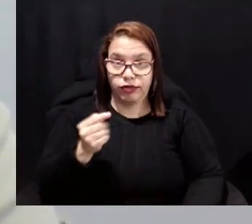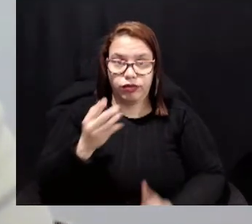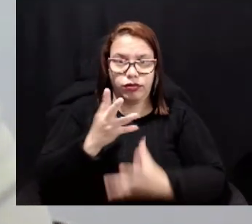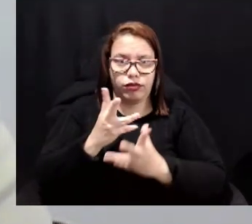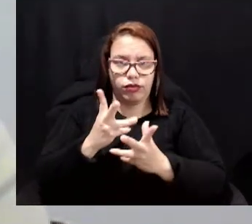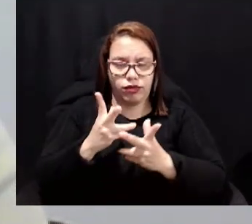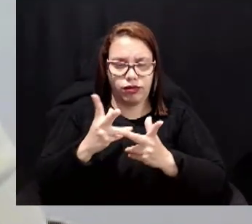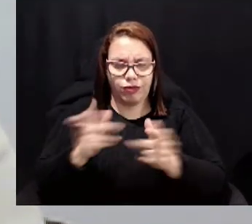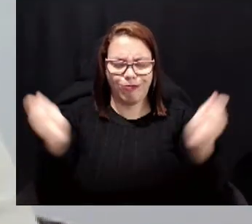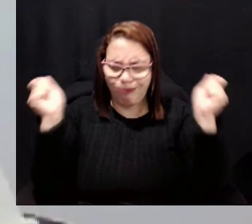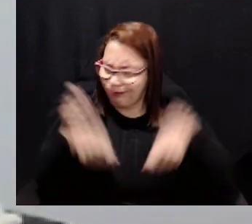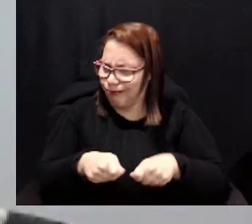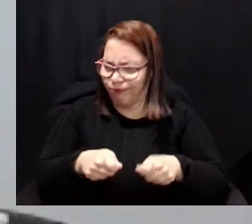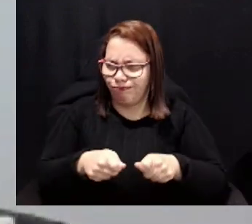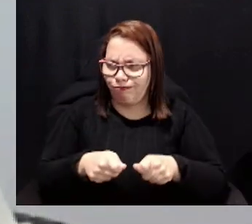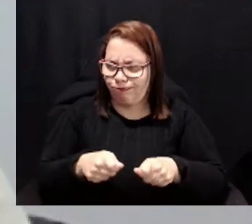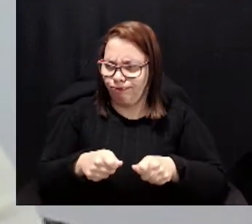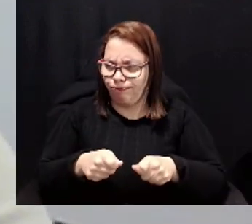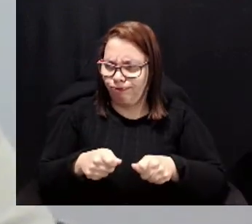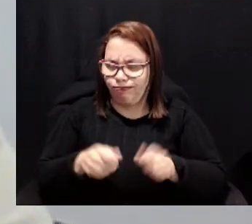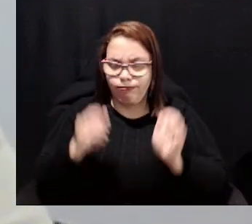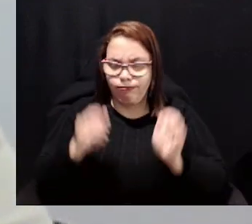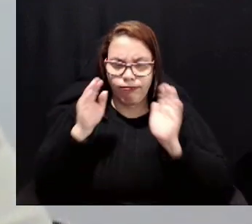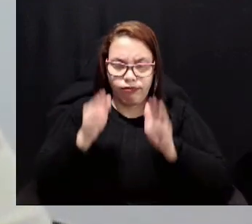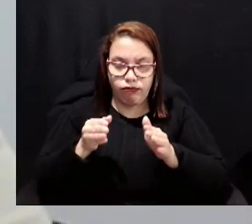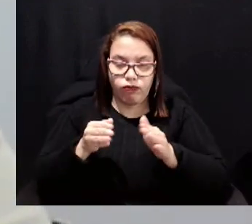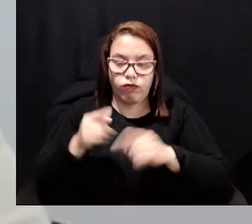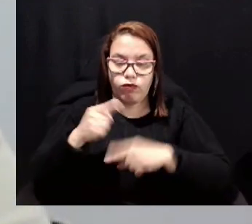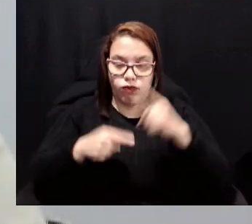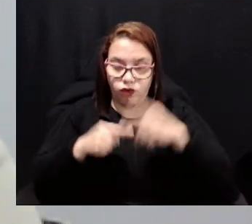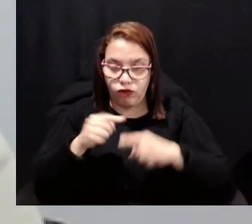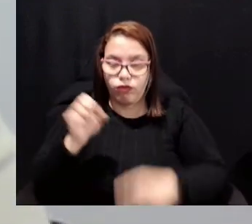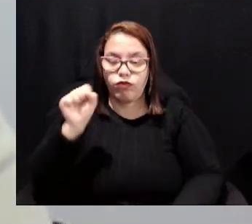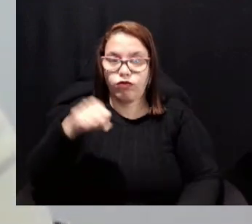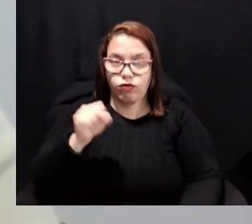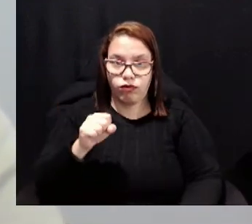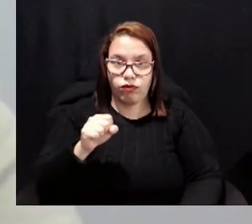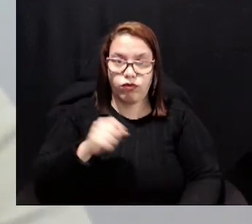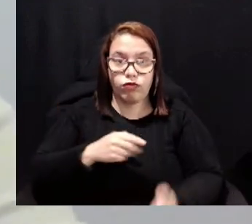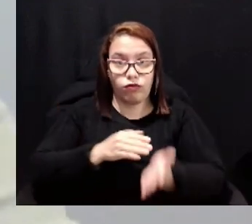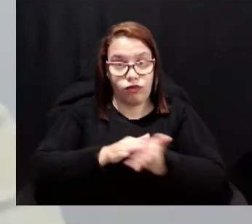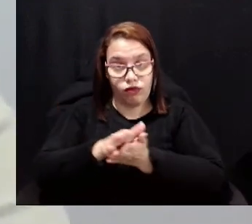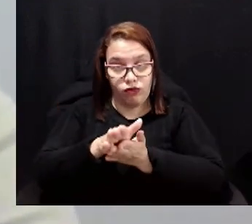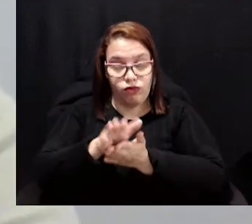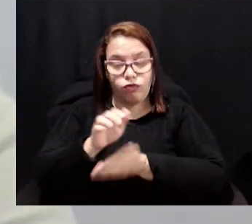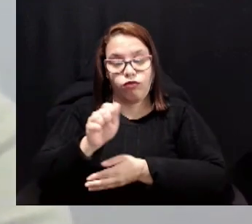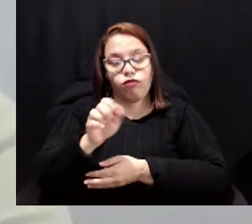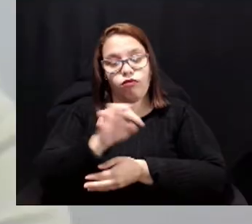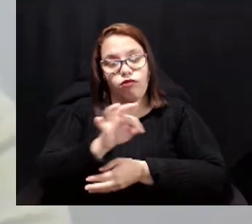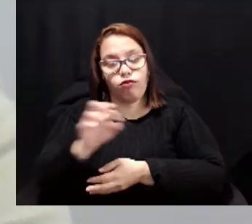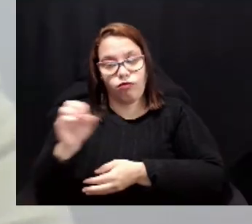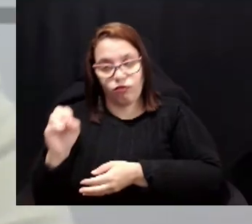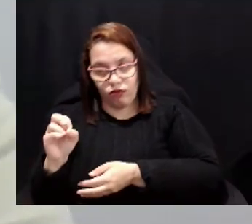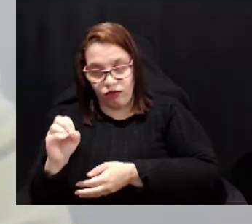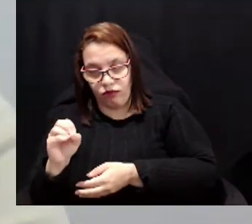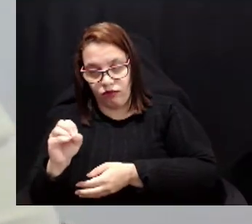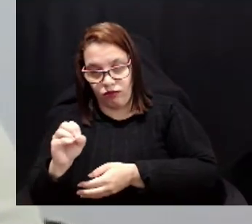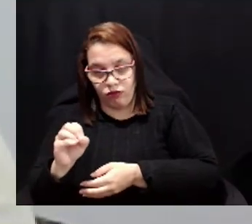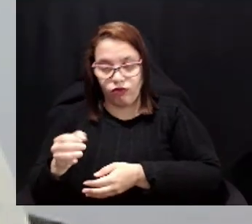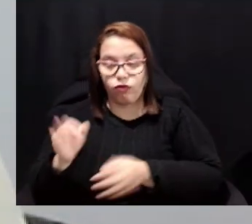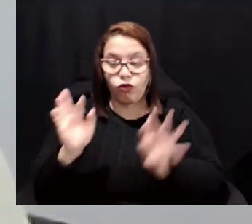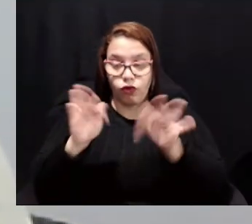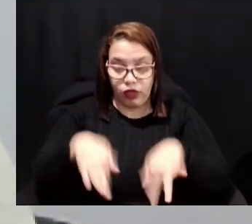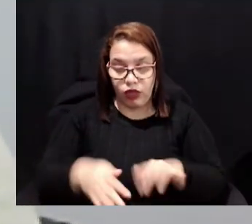depois de esgotado todas as possibilidades de destinação para esse material, aí sim deverá ser enviados aos aterros, né? Que